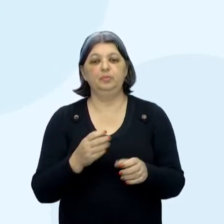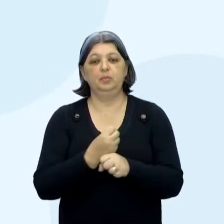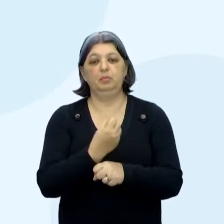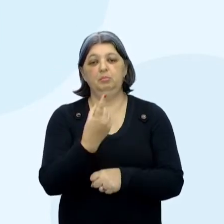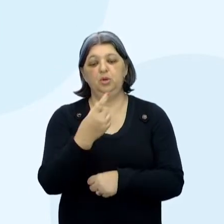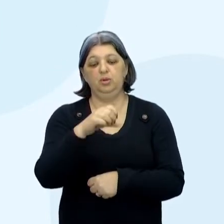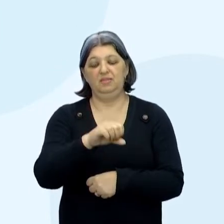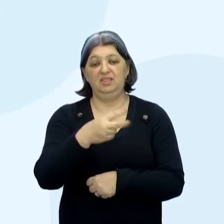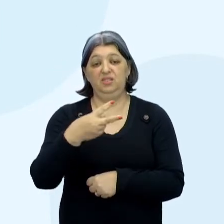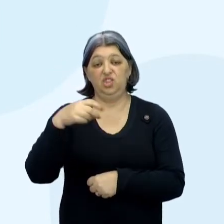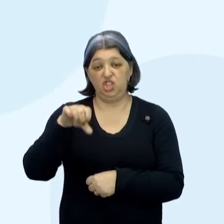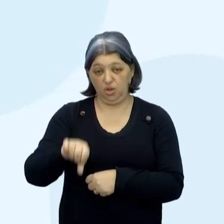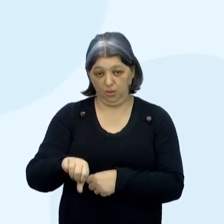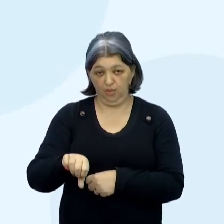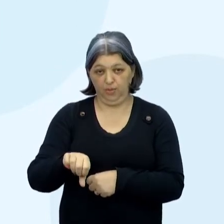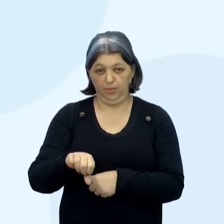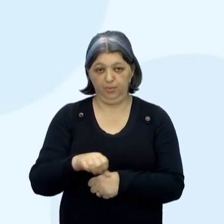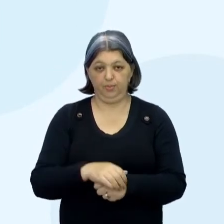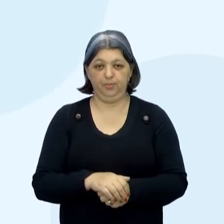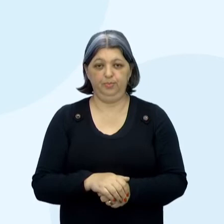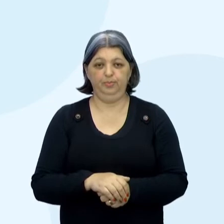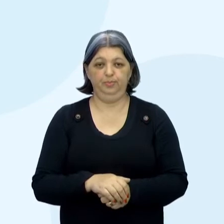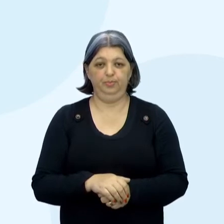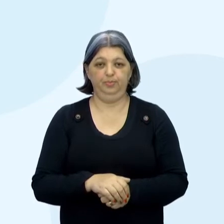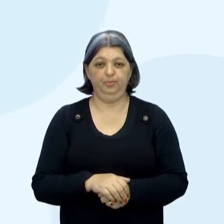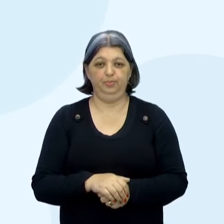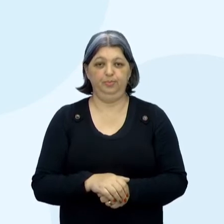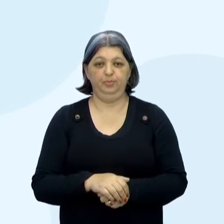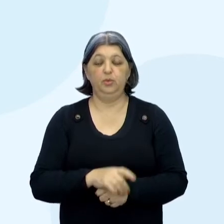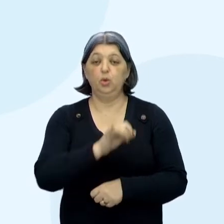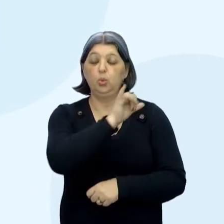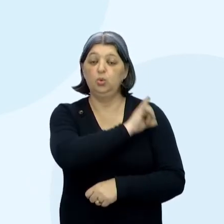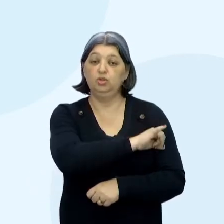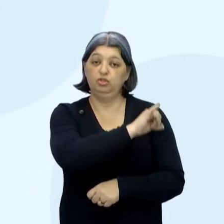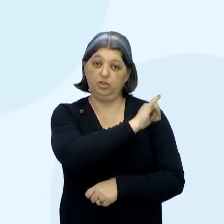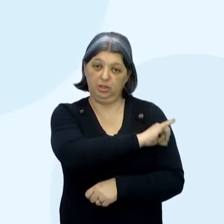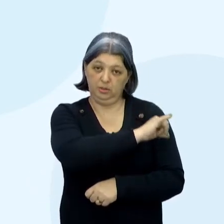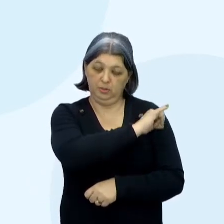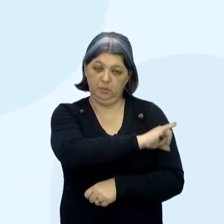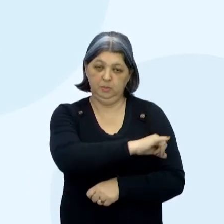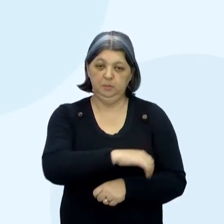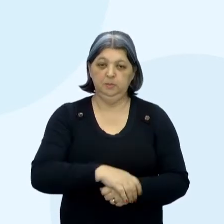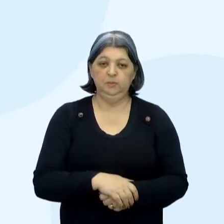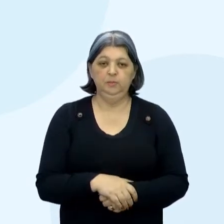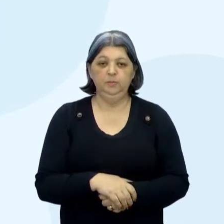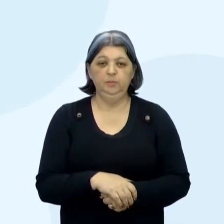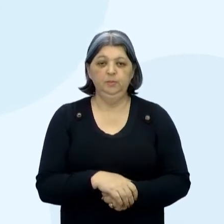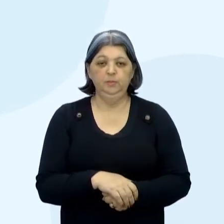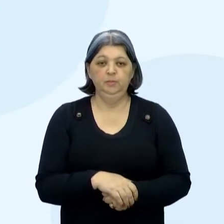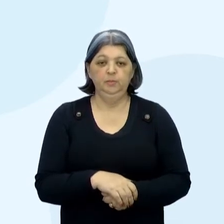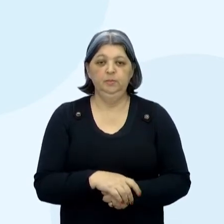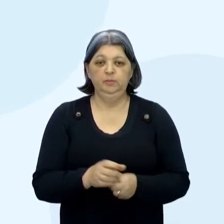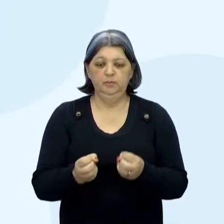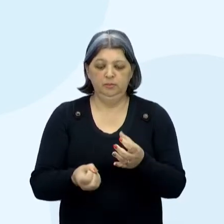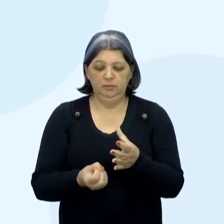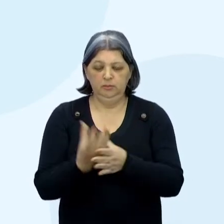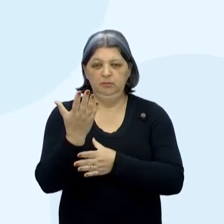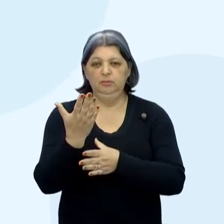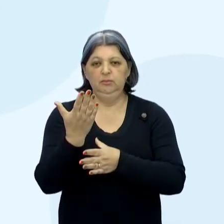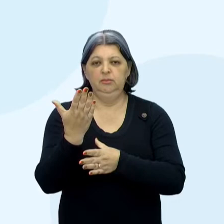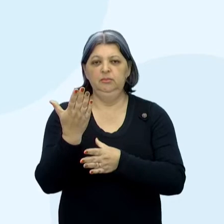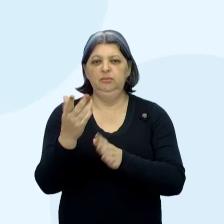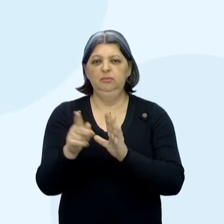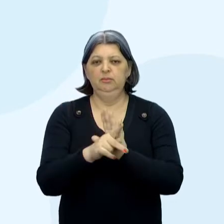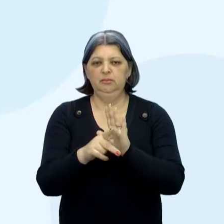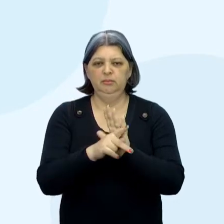1929, na cidade de São Sebastião do Rio de Janeiro, é fundada a primeira escola